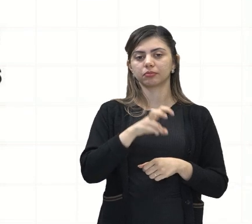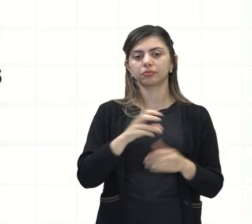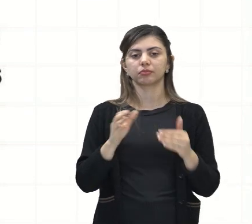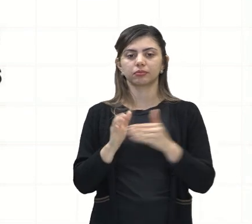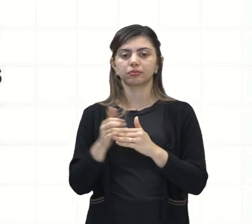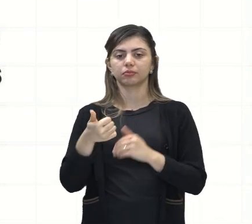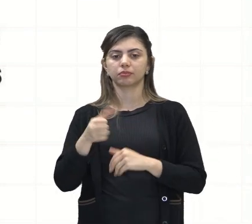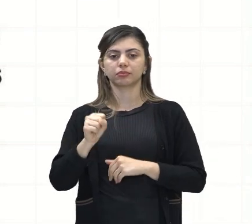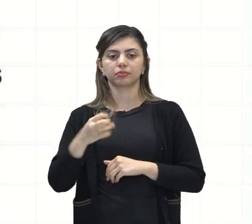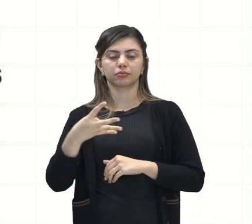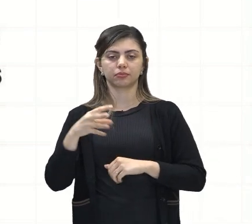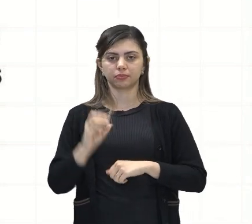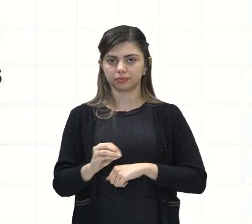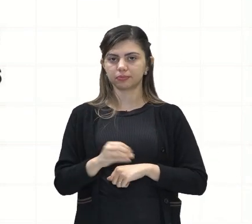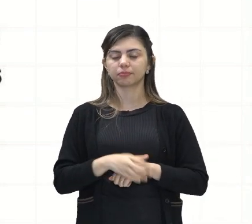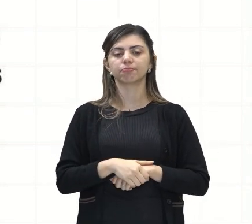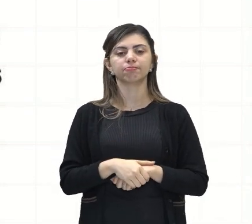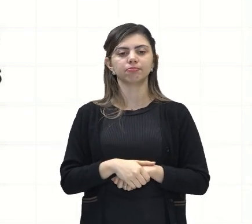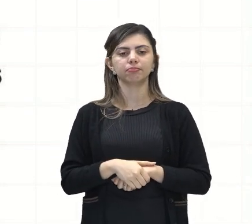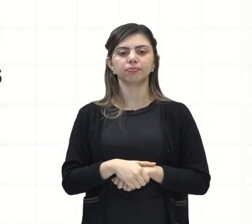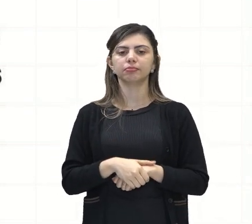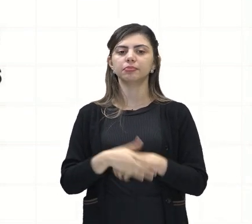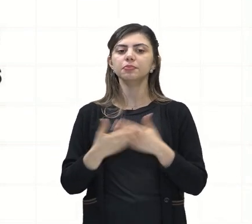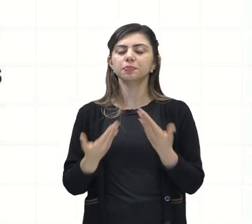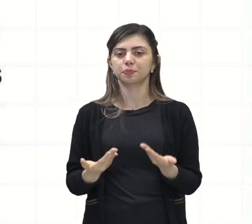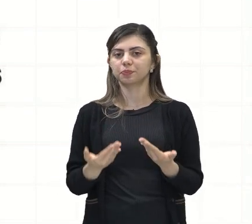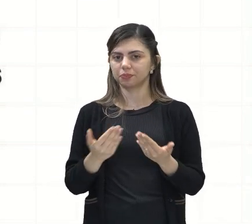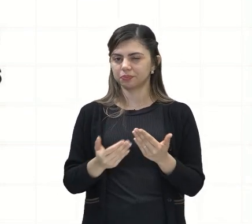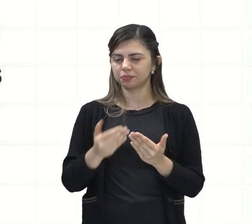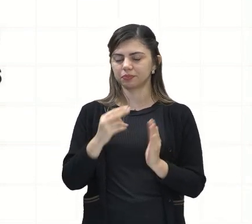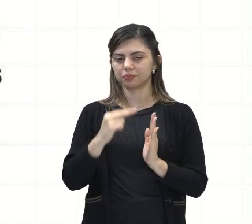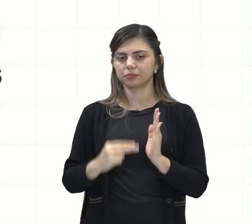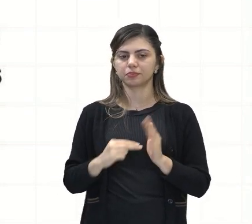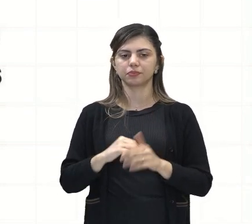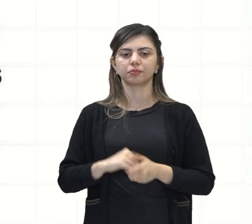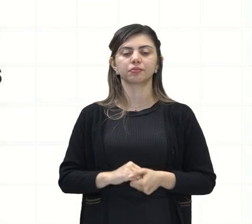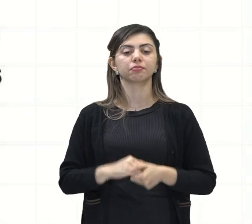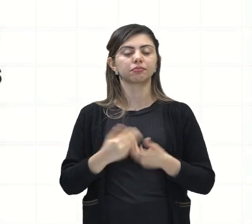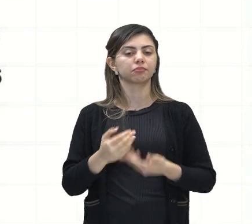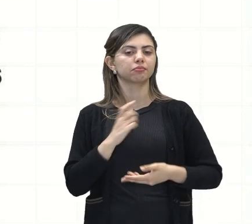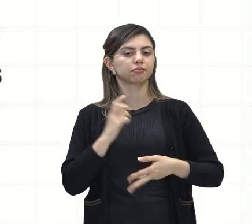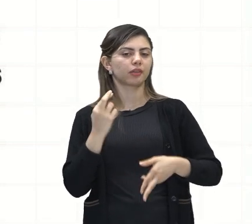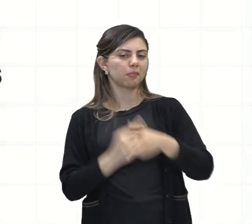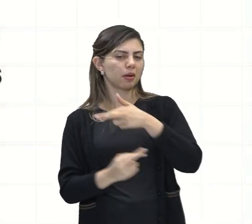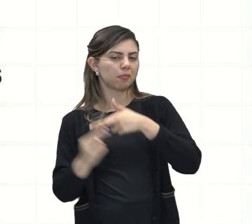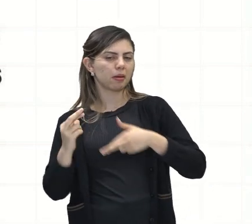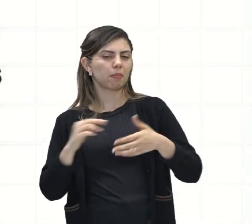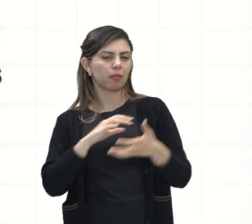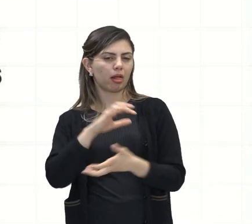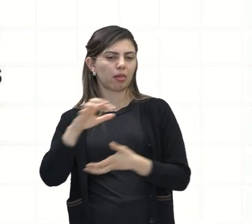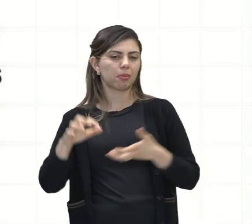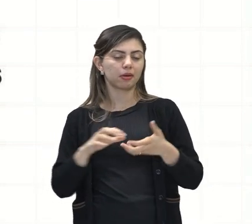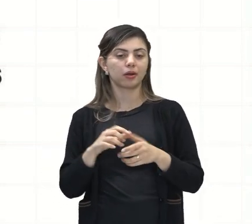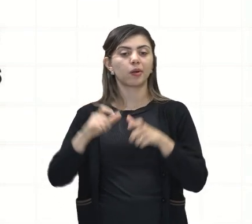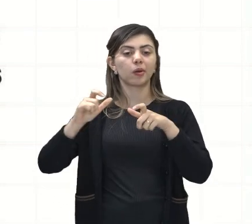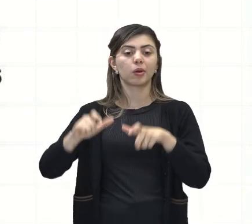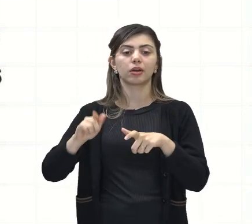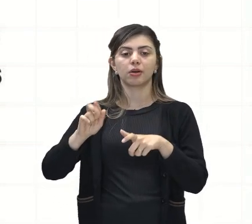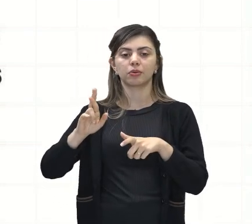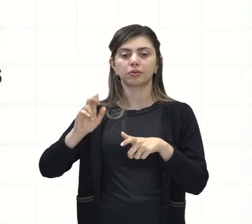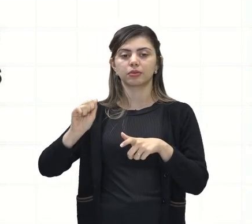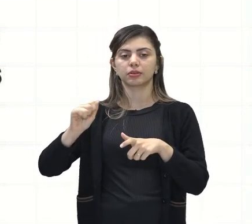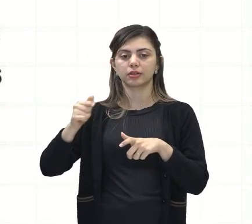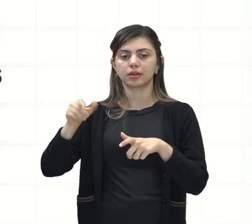1835 a 1840. Vamos ao texto. A revolta da cabanagem ocorreu na